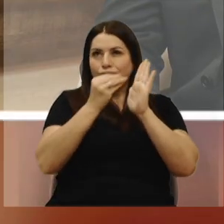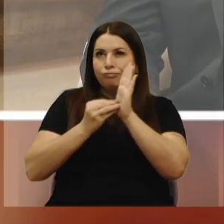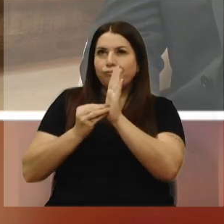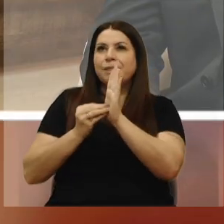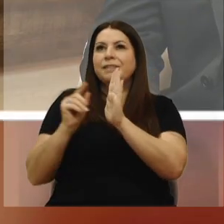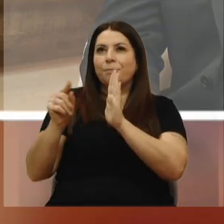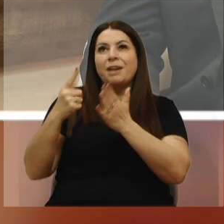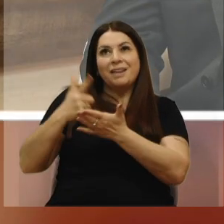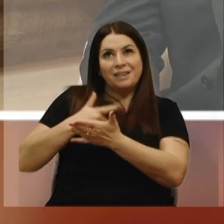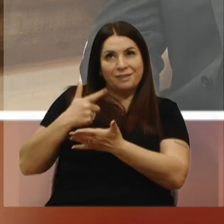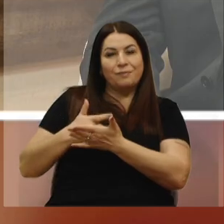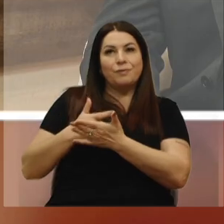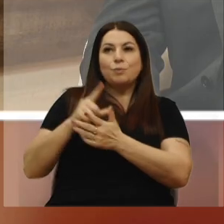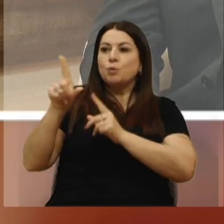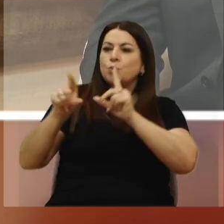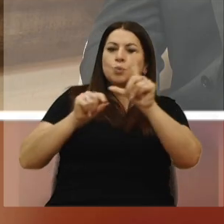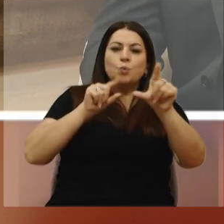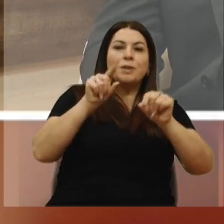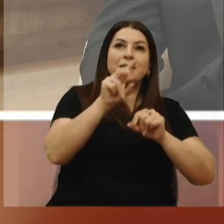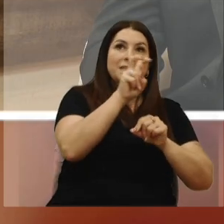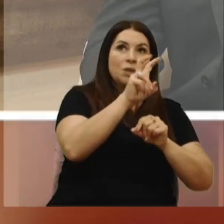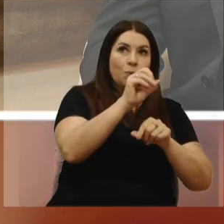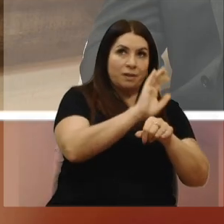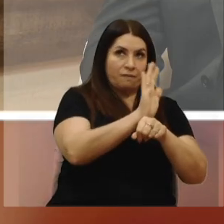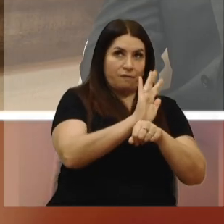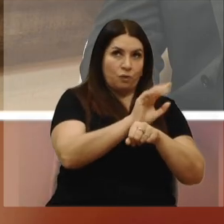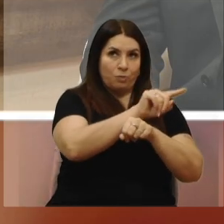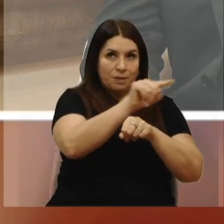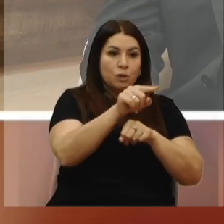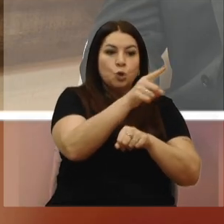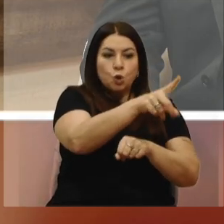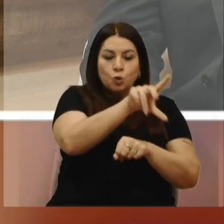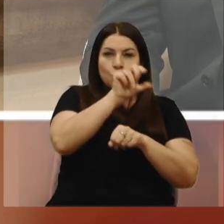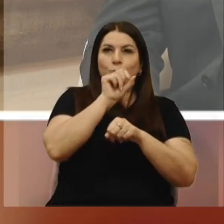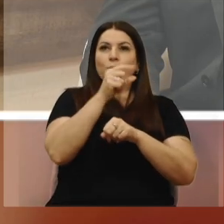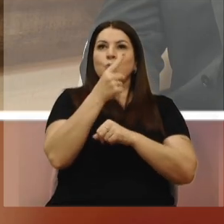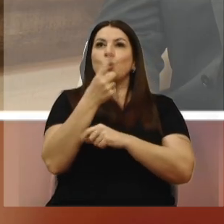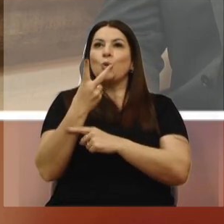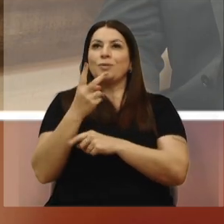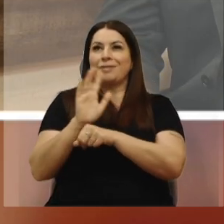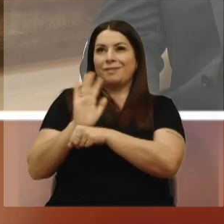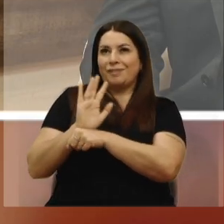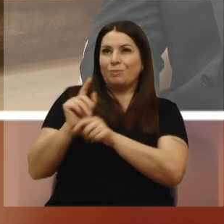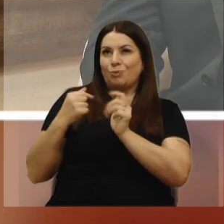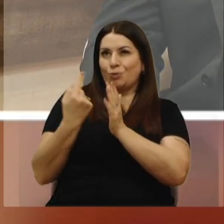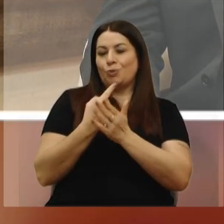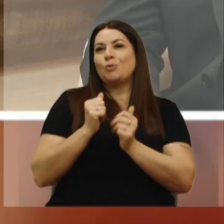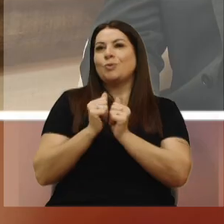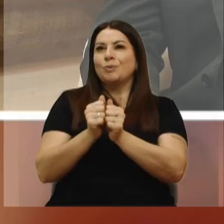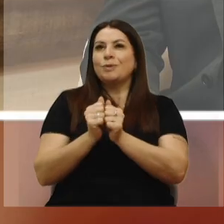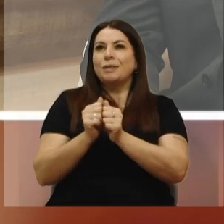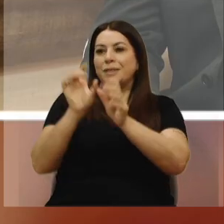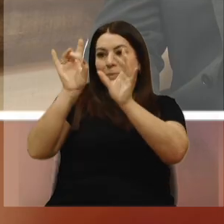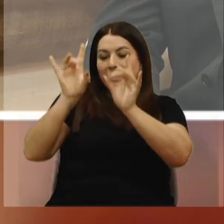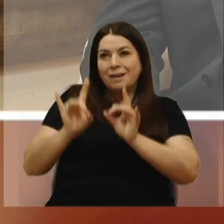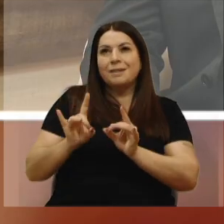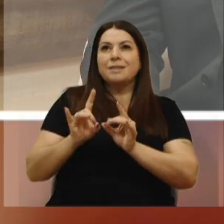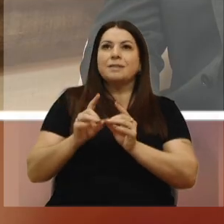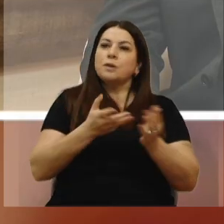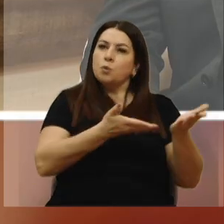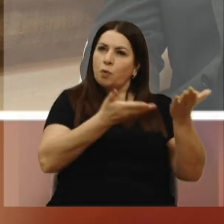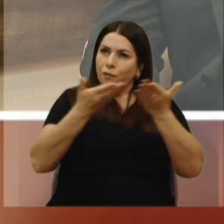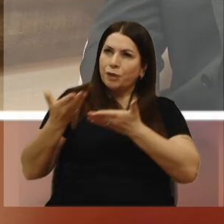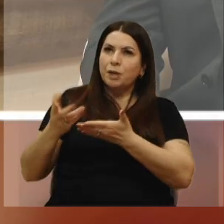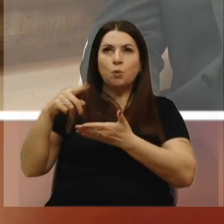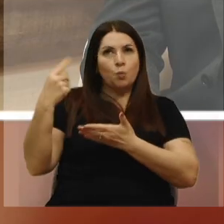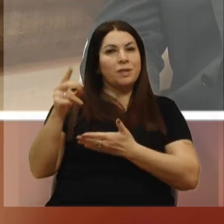conteúdo para o formato de livro. Então selecionamos desses 50 filmes, 12 filmes que são abordados por meio de especialistas,